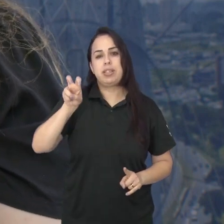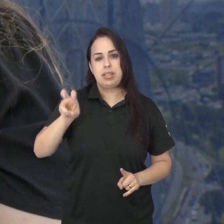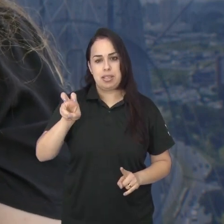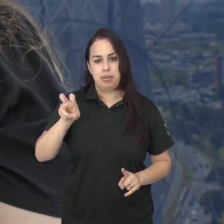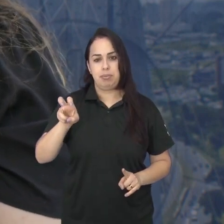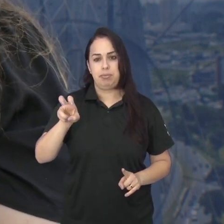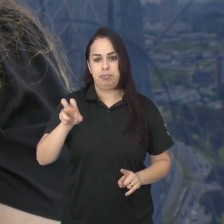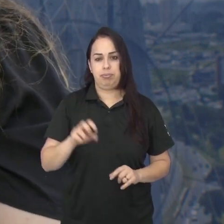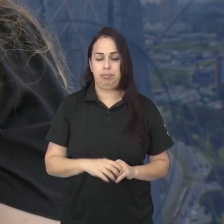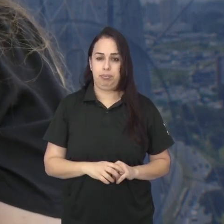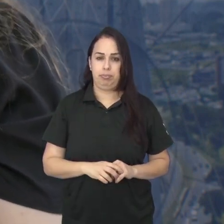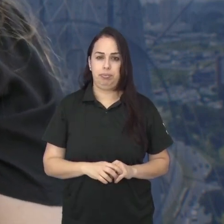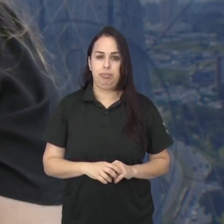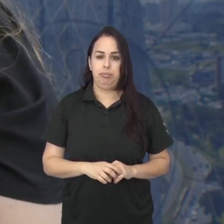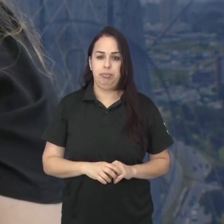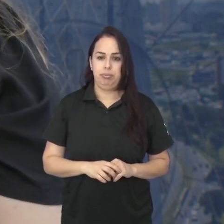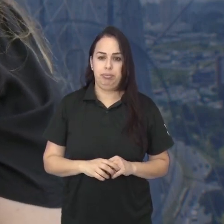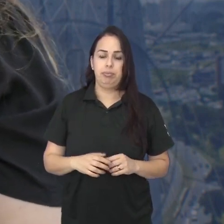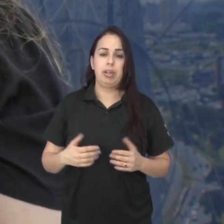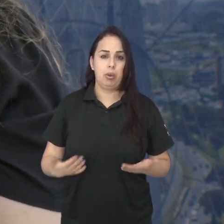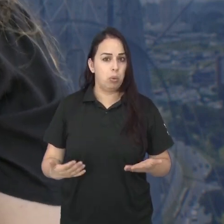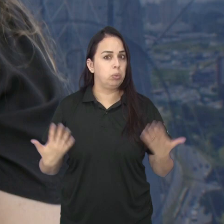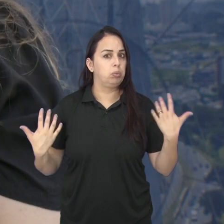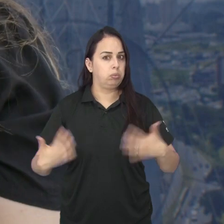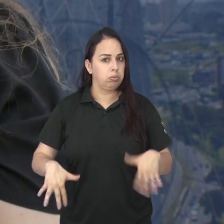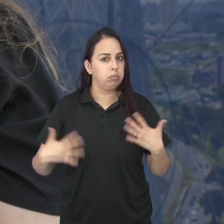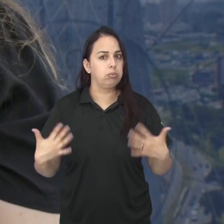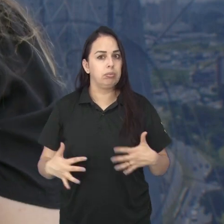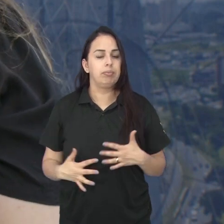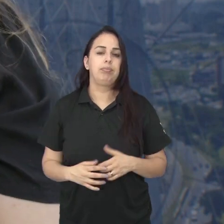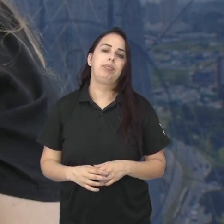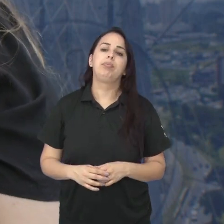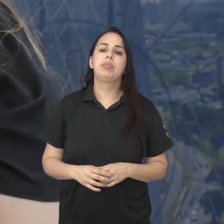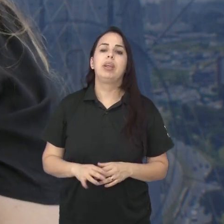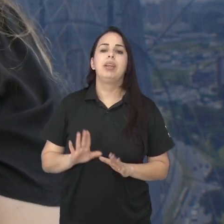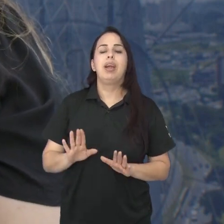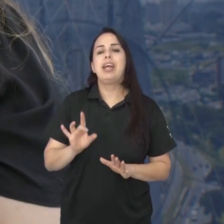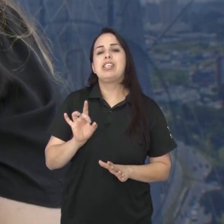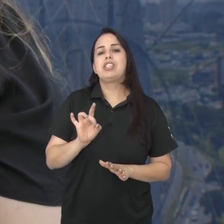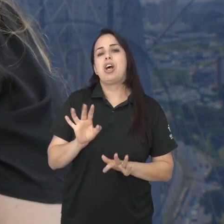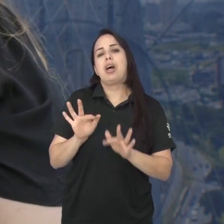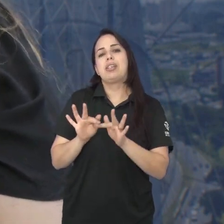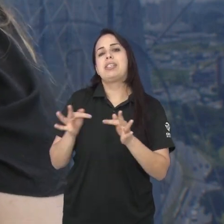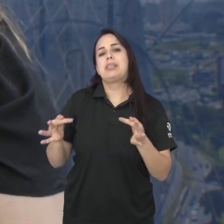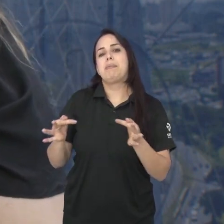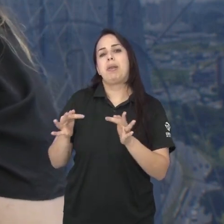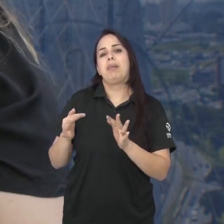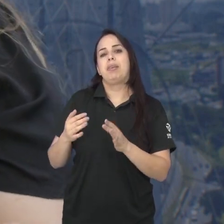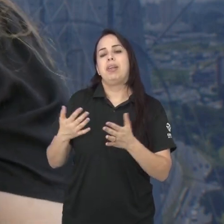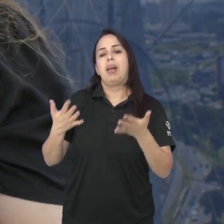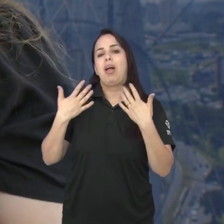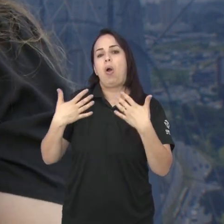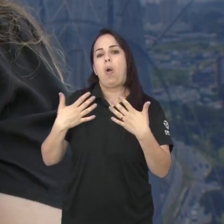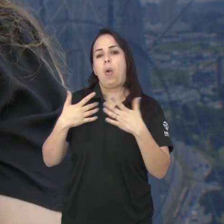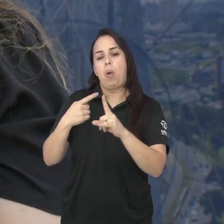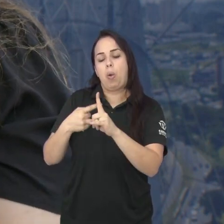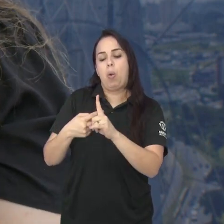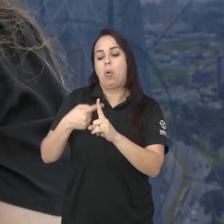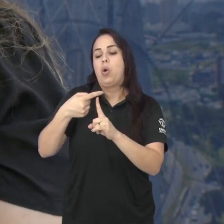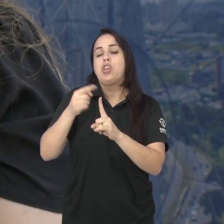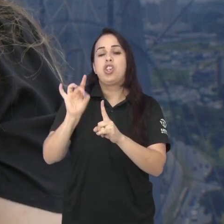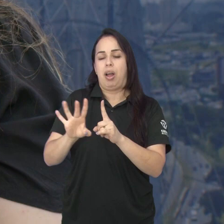Celsius de aquecimento da nossa Terra. É muita coisa. É muita coisa. E assim, não é simplesmente a temperatura. Se eu aumento a